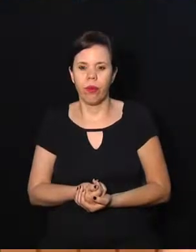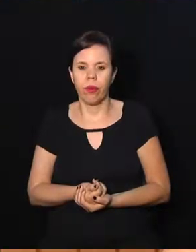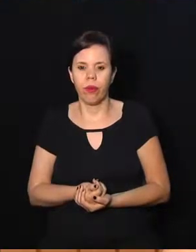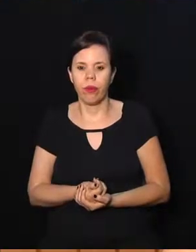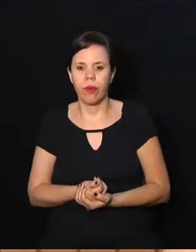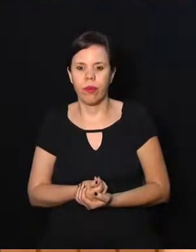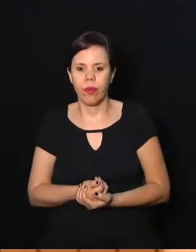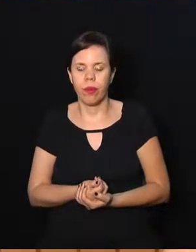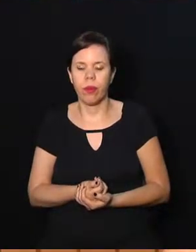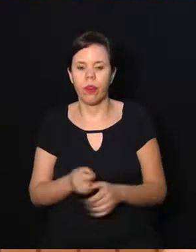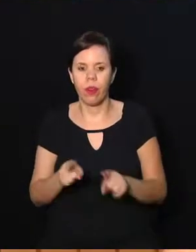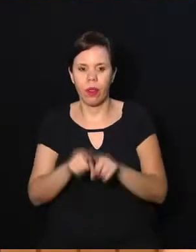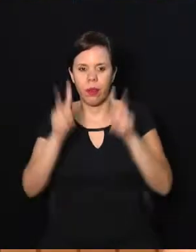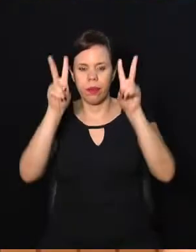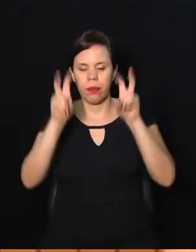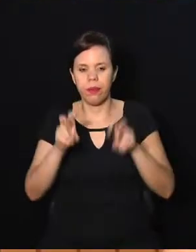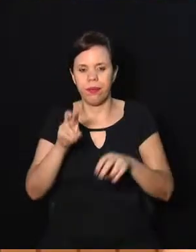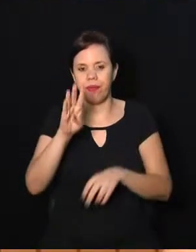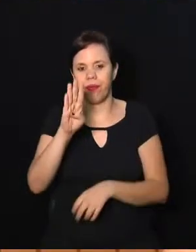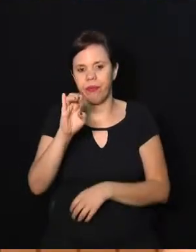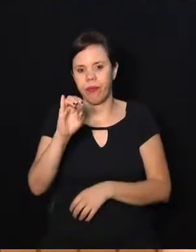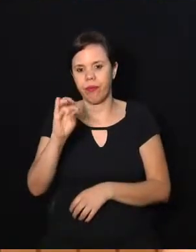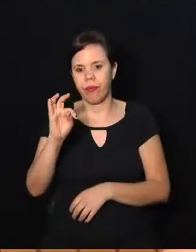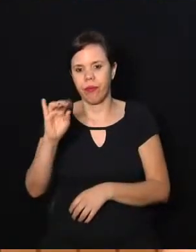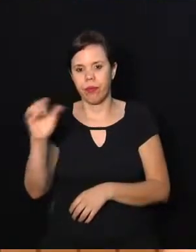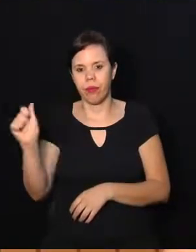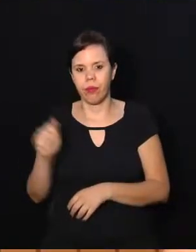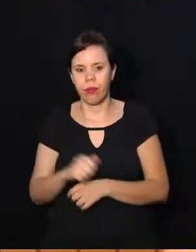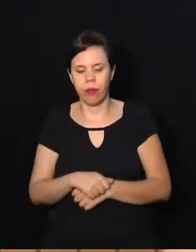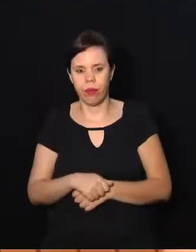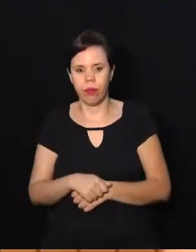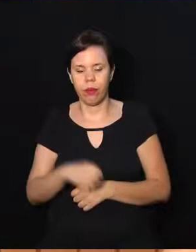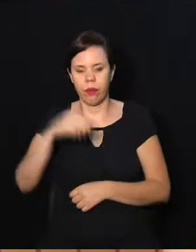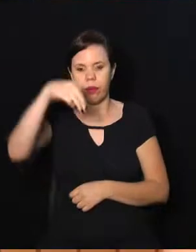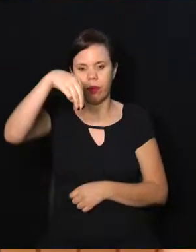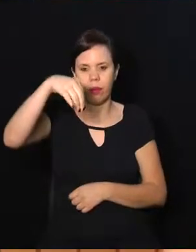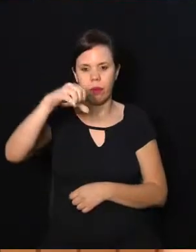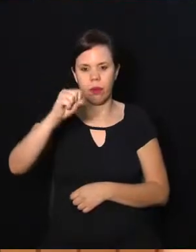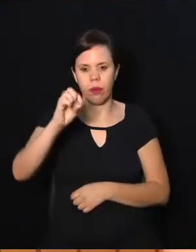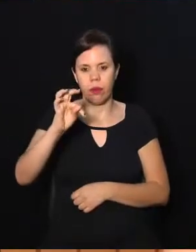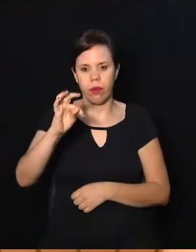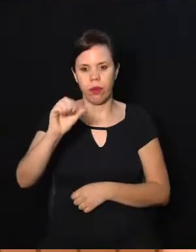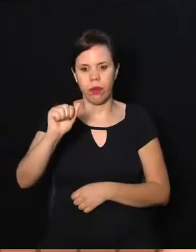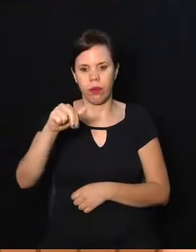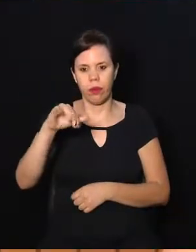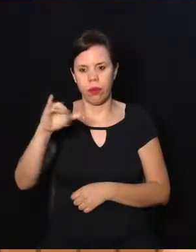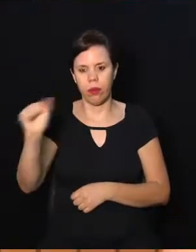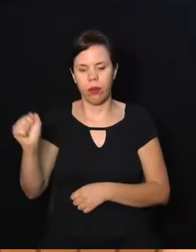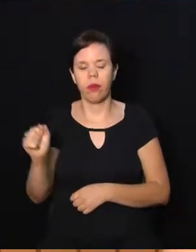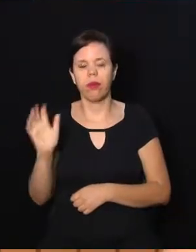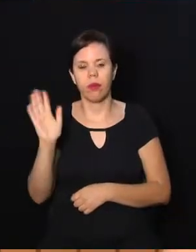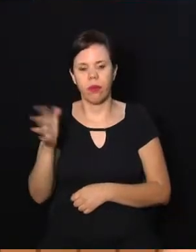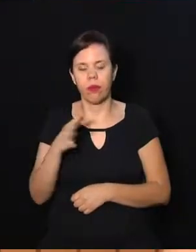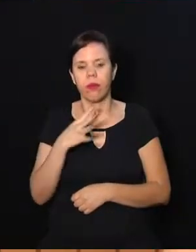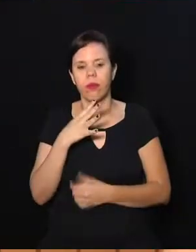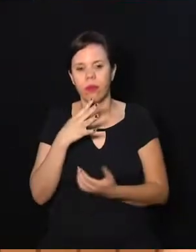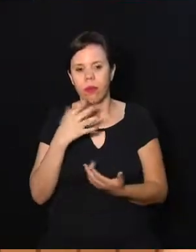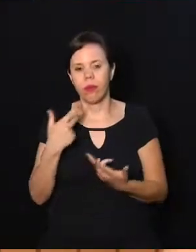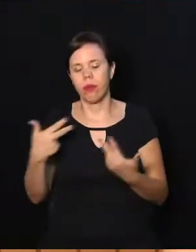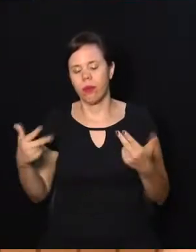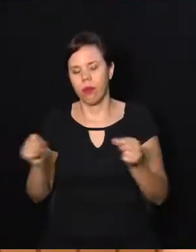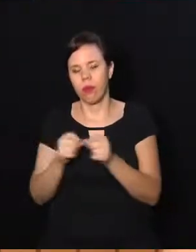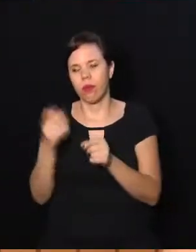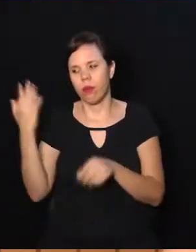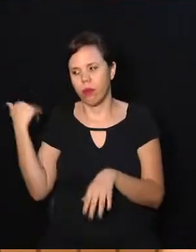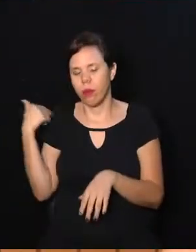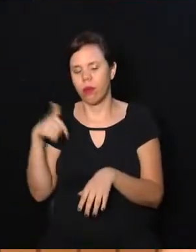é um termo que define essas condições, chama mistanásia. Olha, eutanásia nós já conhecemos, tem a